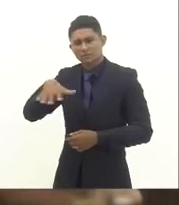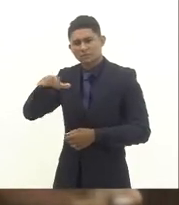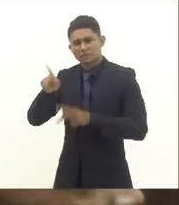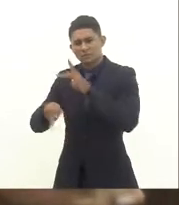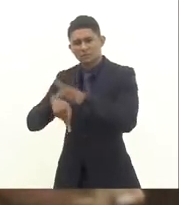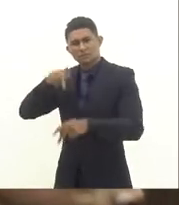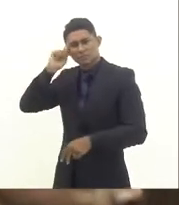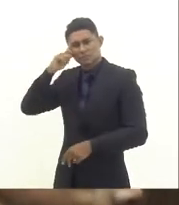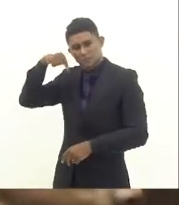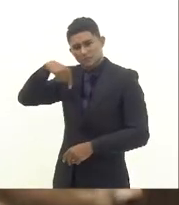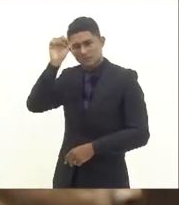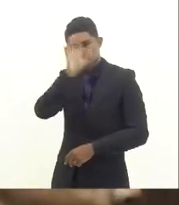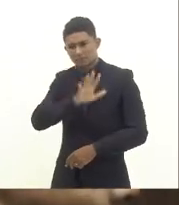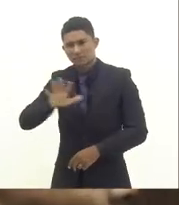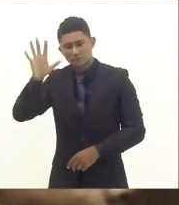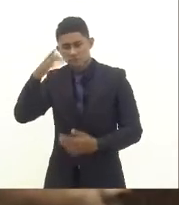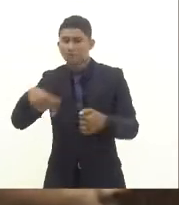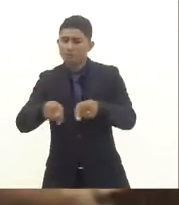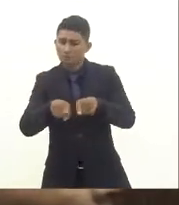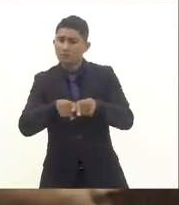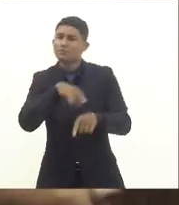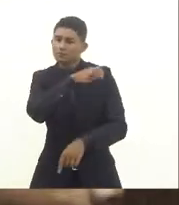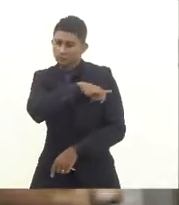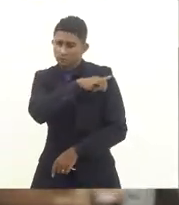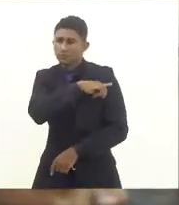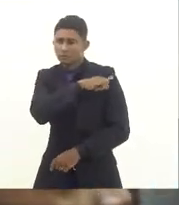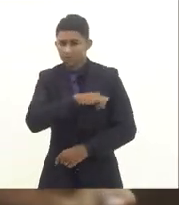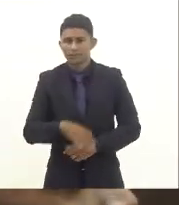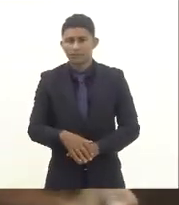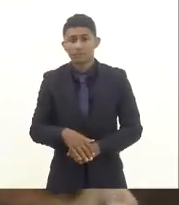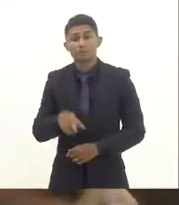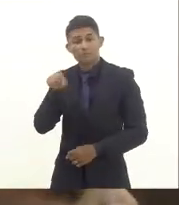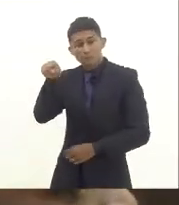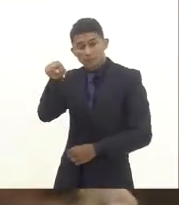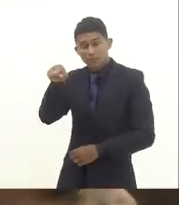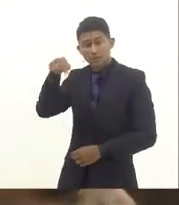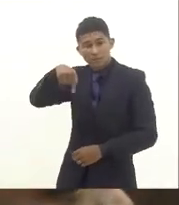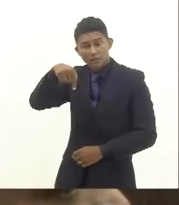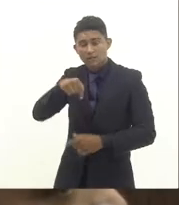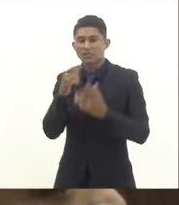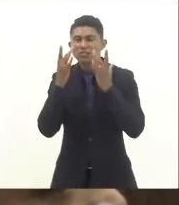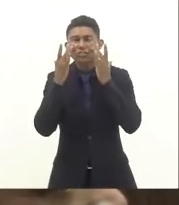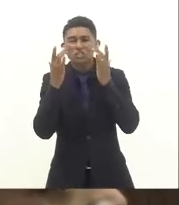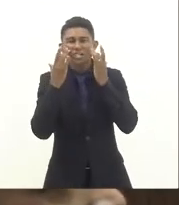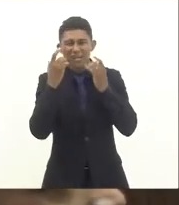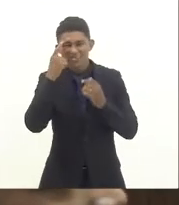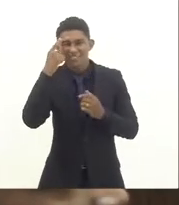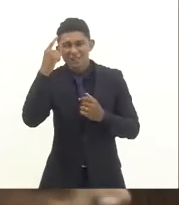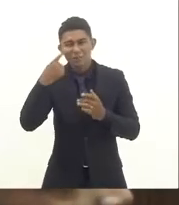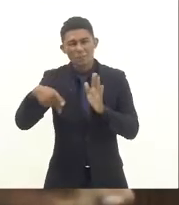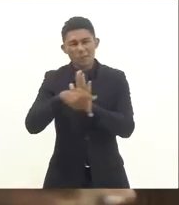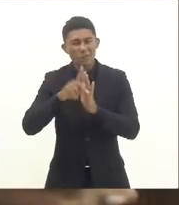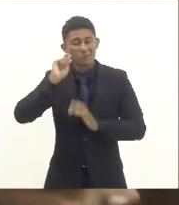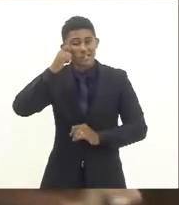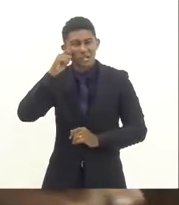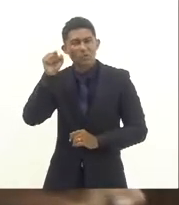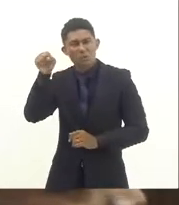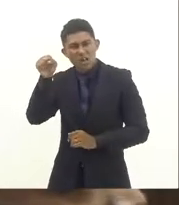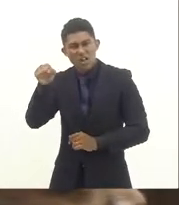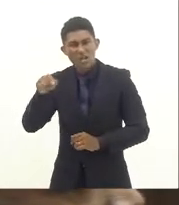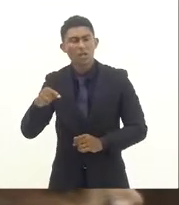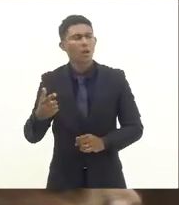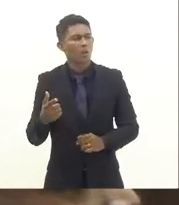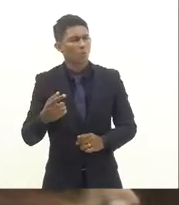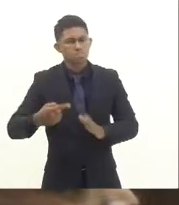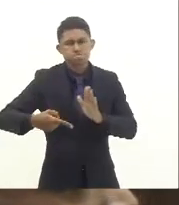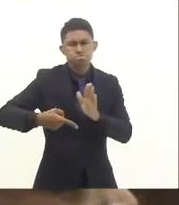Rio de Janeiro e no Brasil inclusive o pioneiro do Teatro Experimental do Negro O Pioneiro no